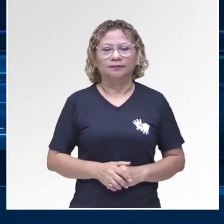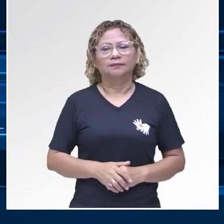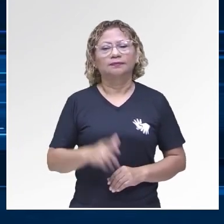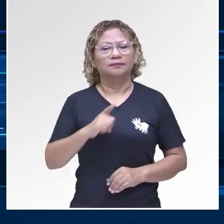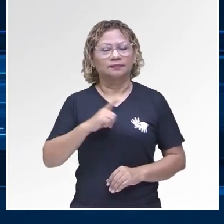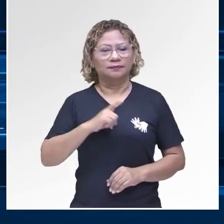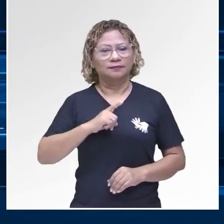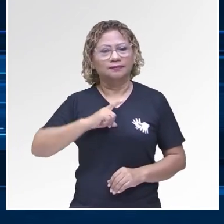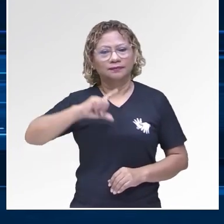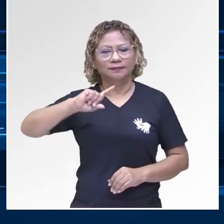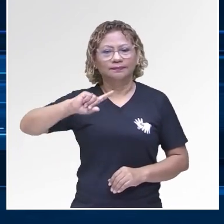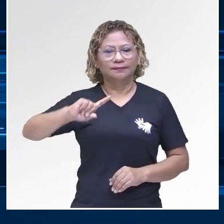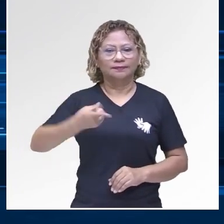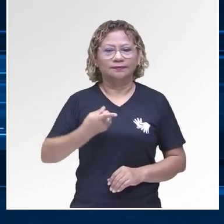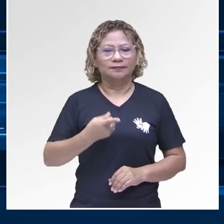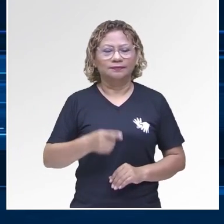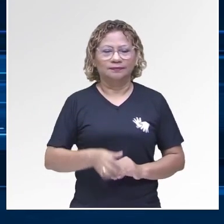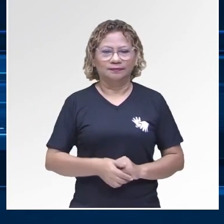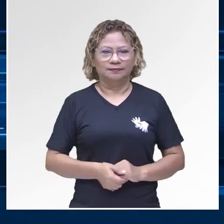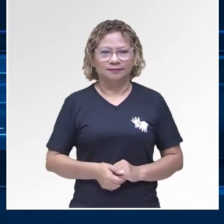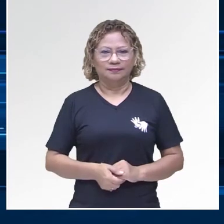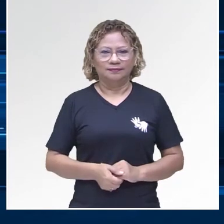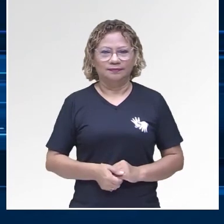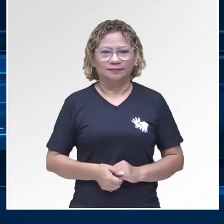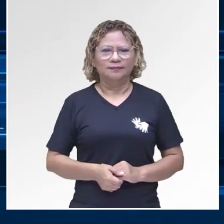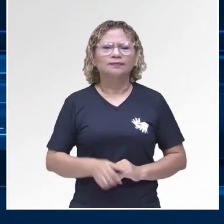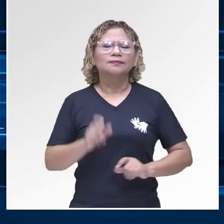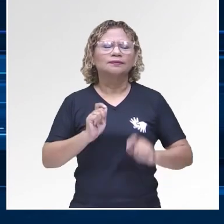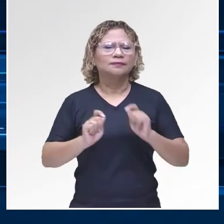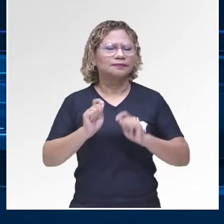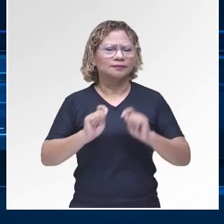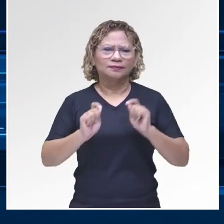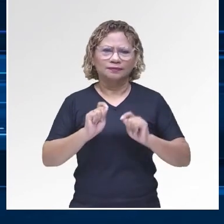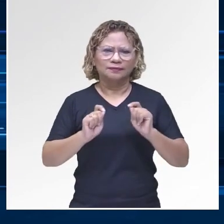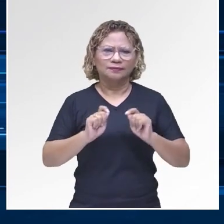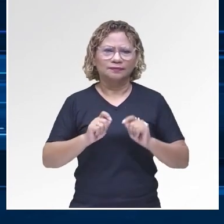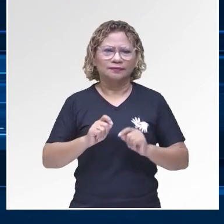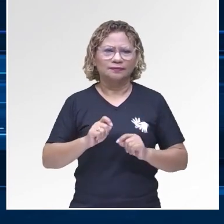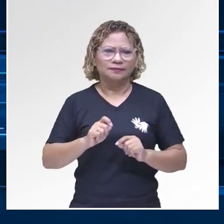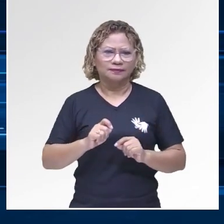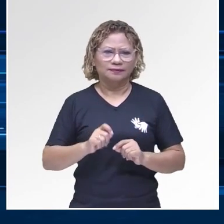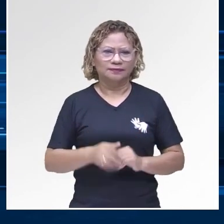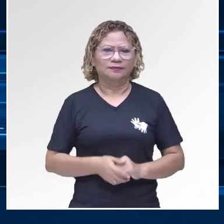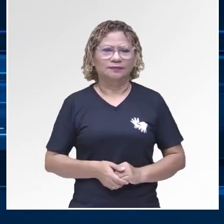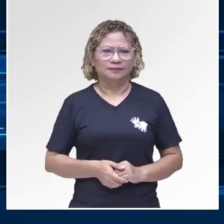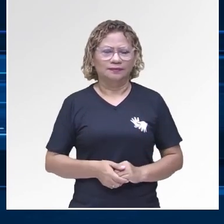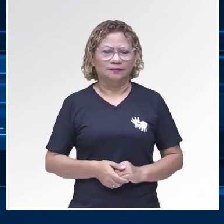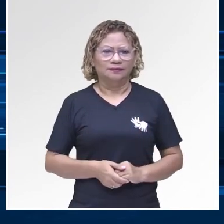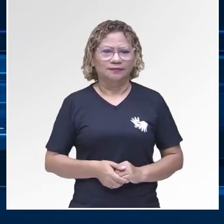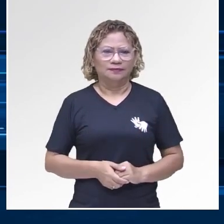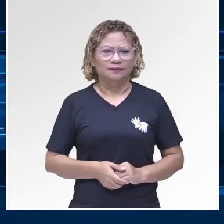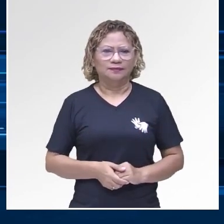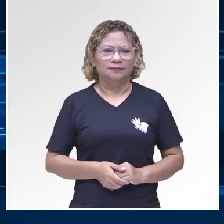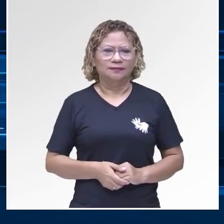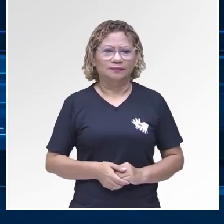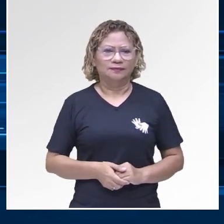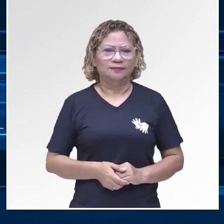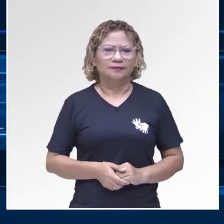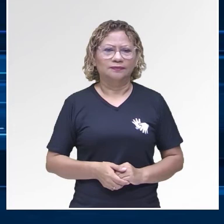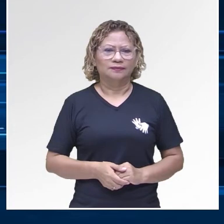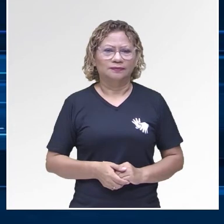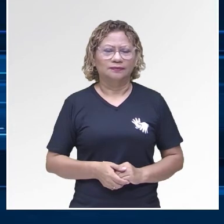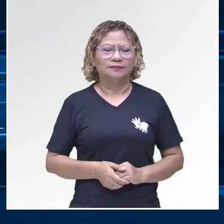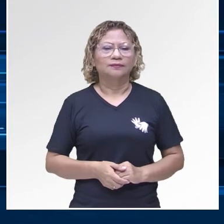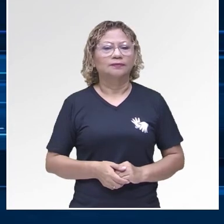Ou seja, quem é o meu enésimo termo? O enésimo termo, pessoal, é o que nós chamamos de AN. Então, AN vai